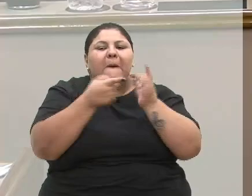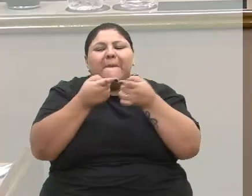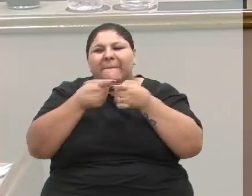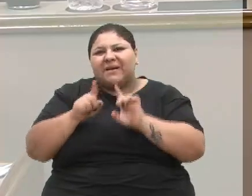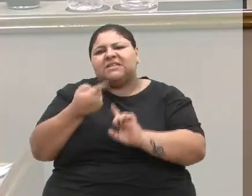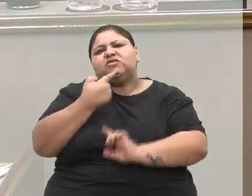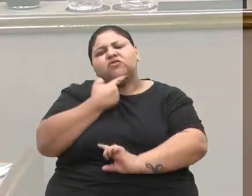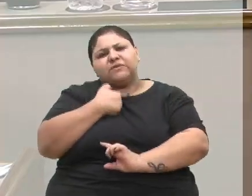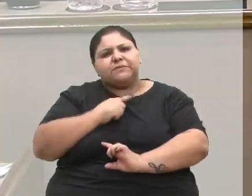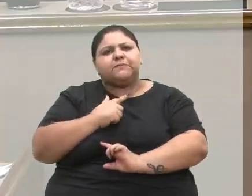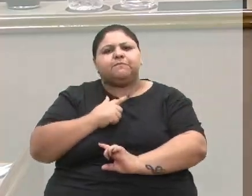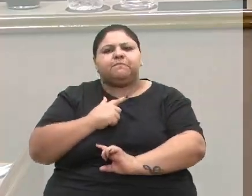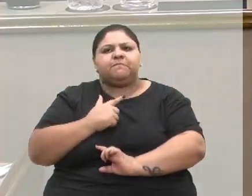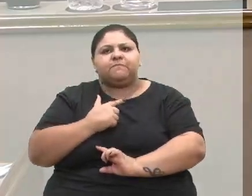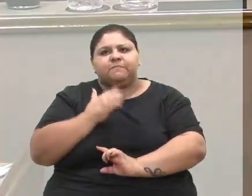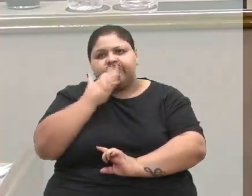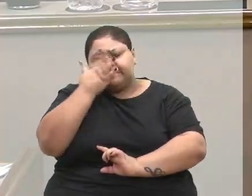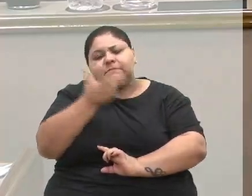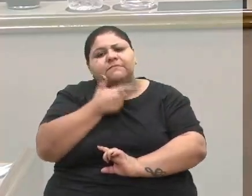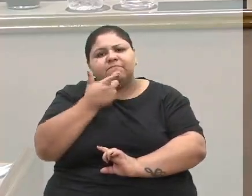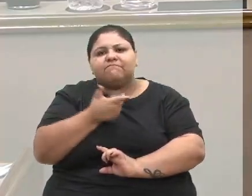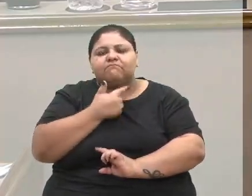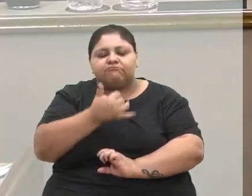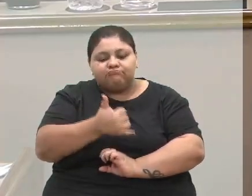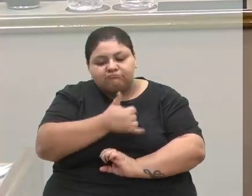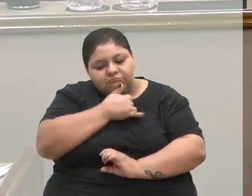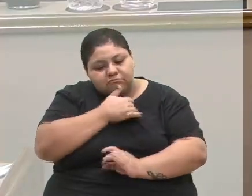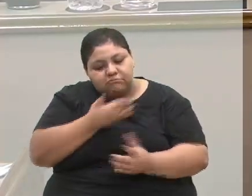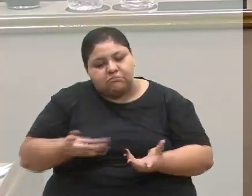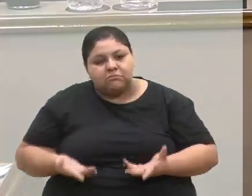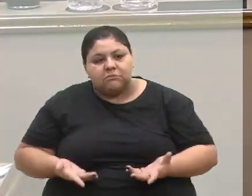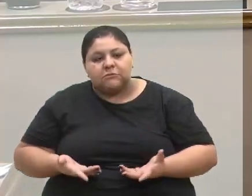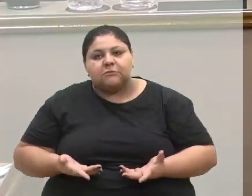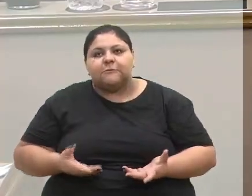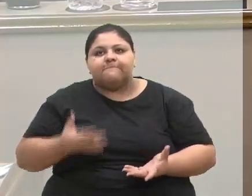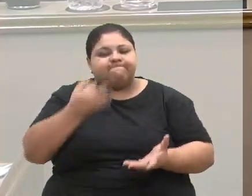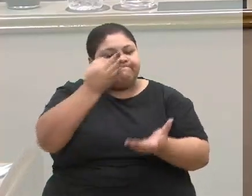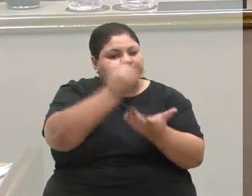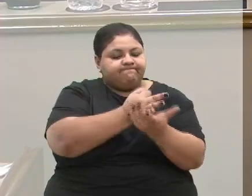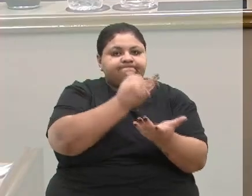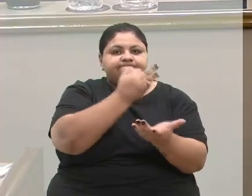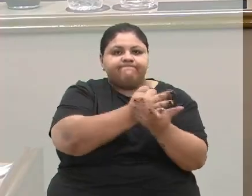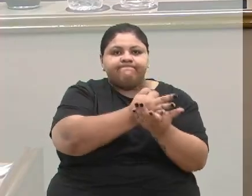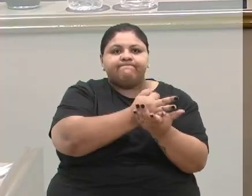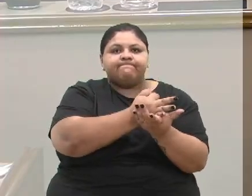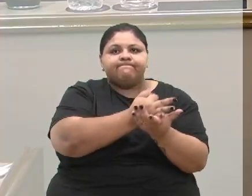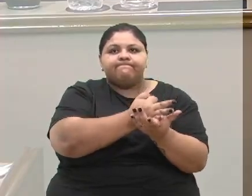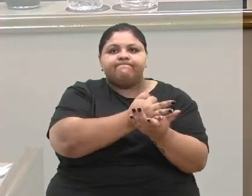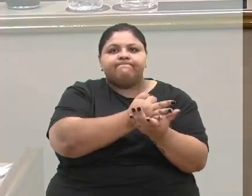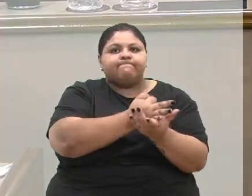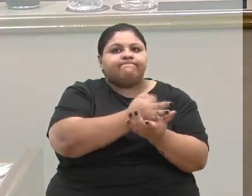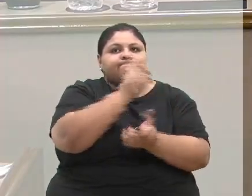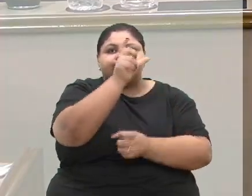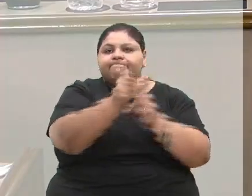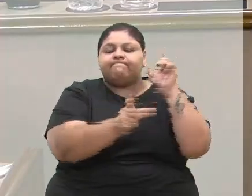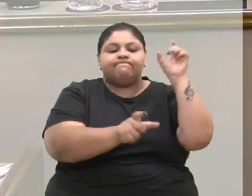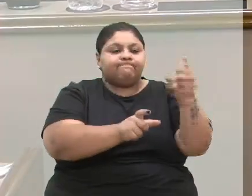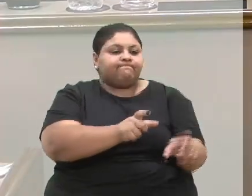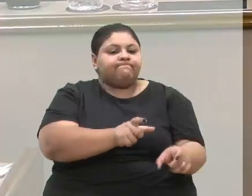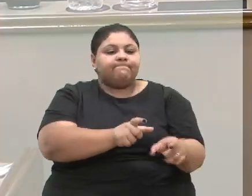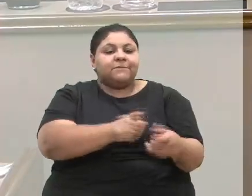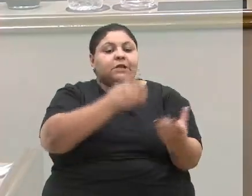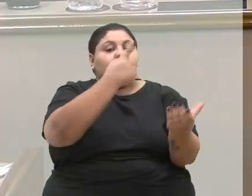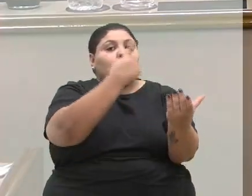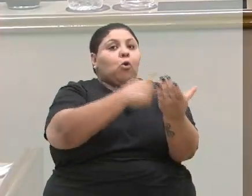gostaria de colocar a minha tristeza da falta de consideração das pessoas que